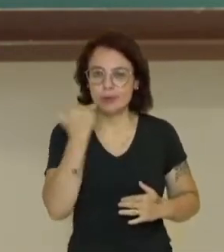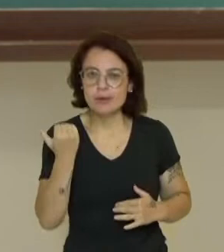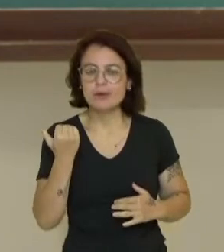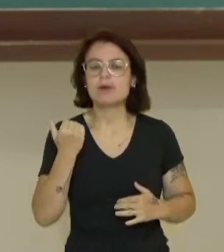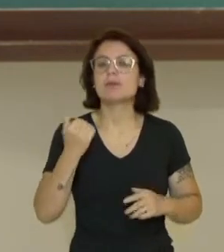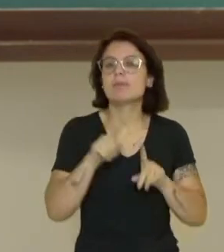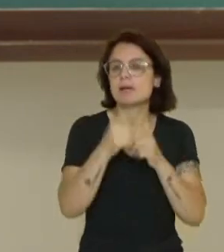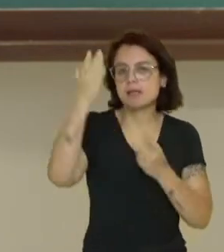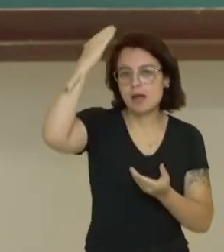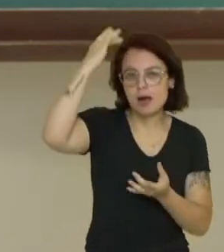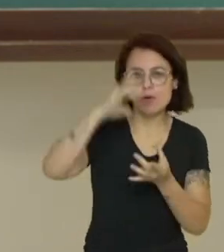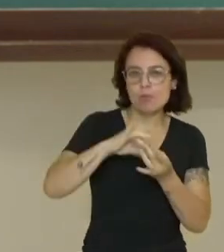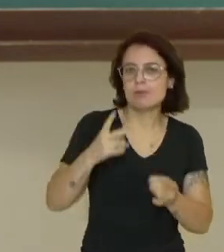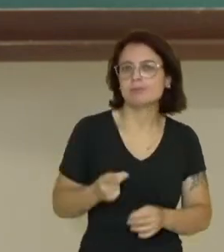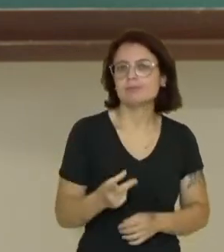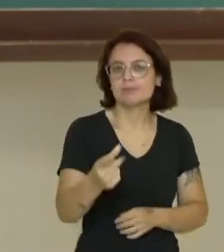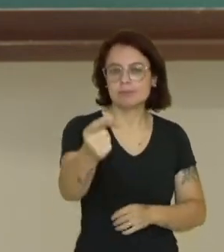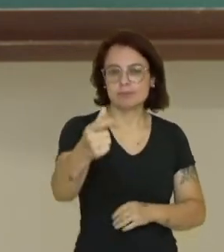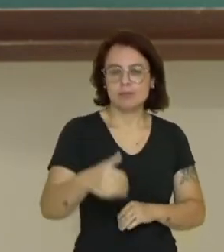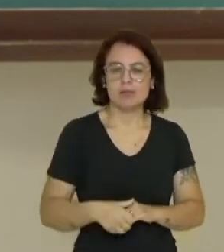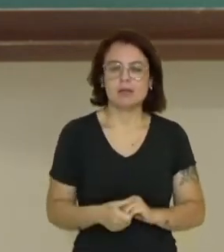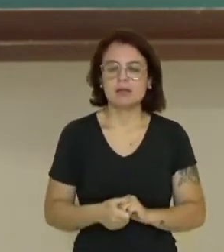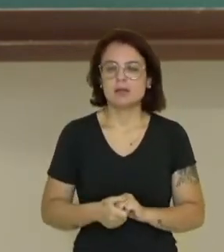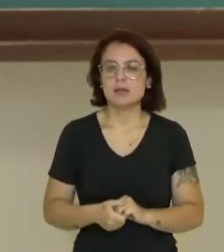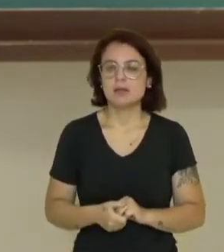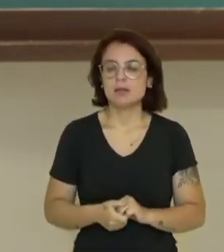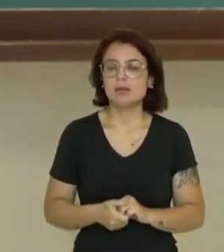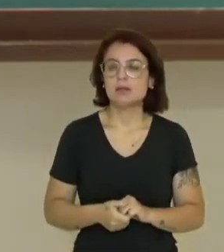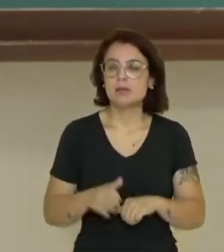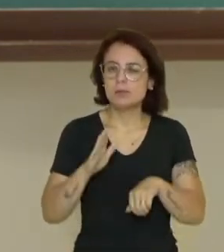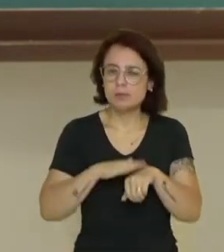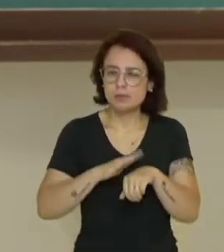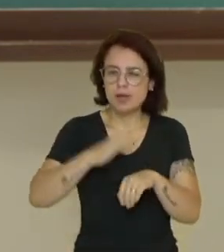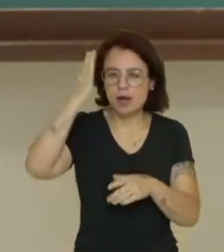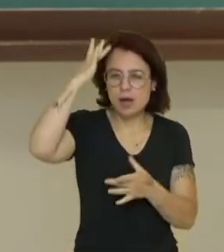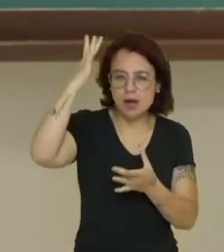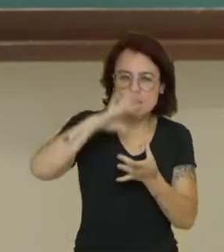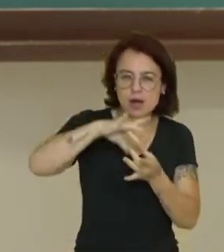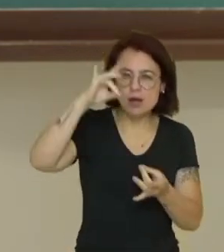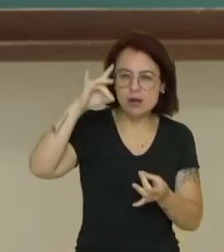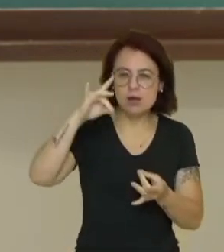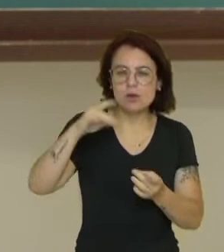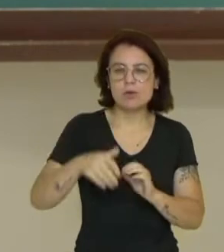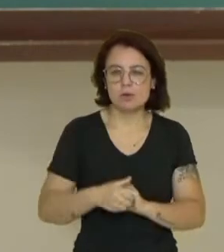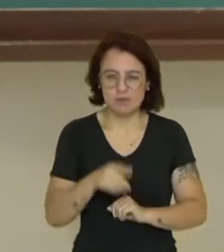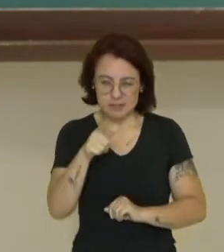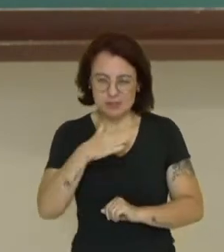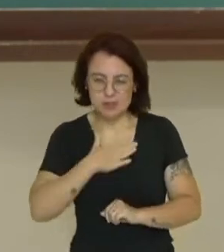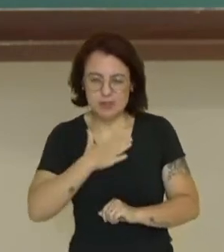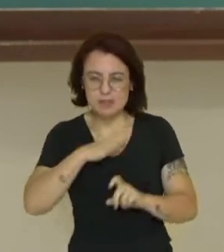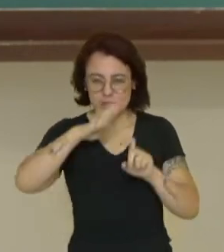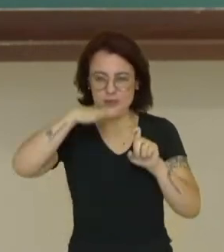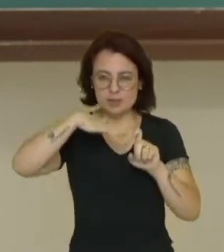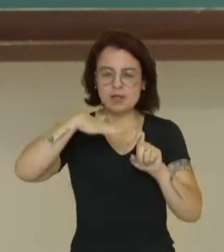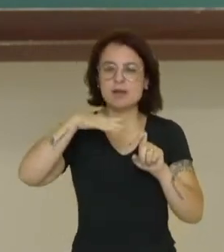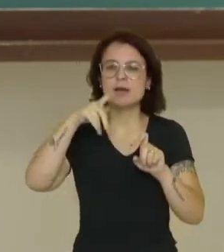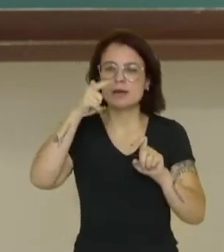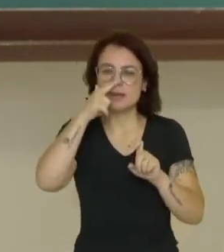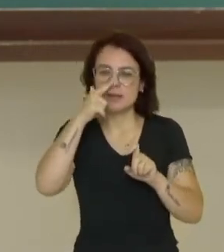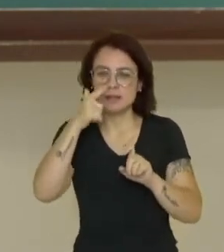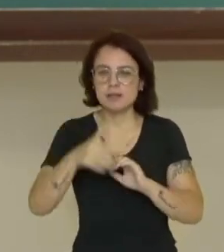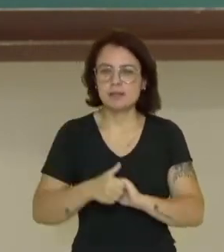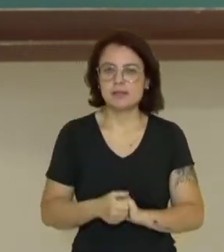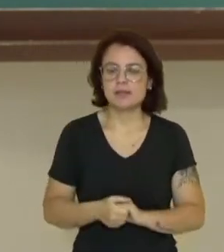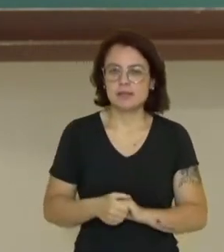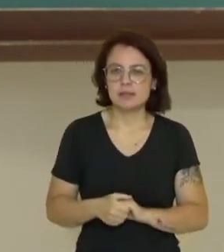olha, quando a alma, né, está no mundo dos mortos, para você que gosta da mitologia grega, está no Hades,